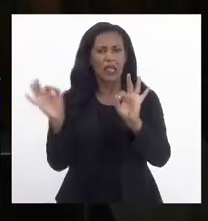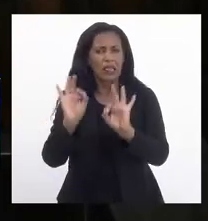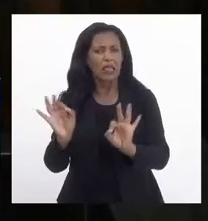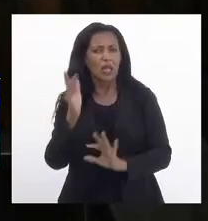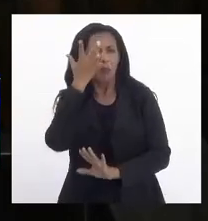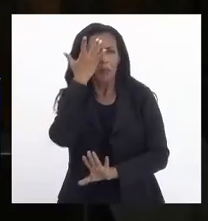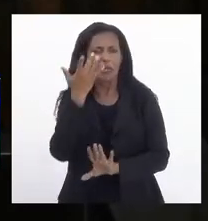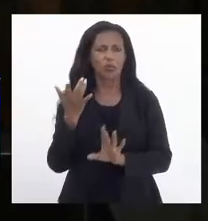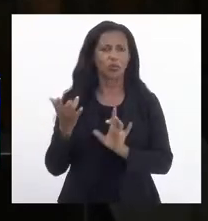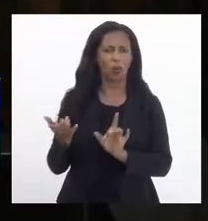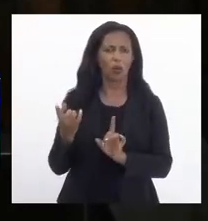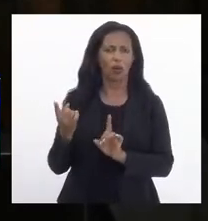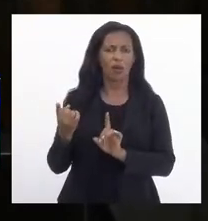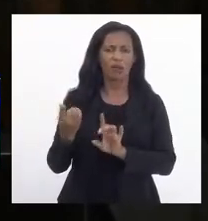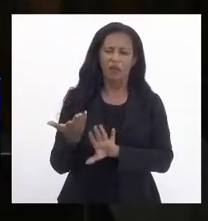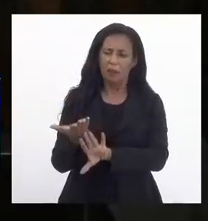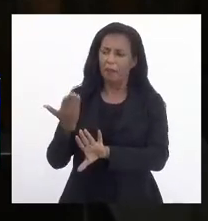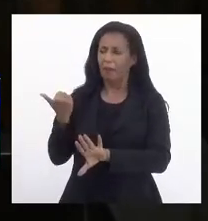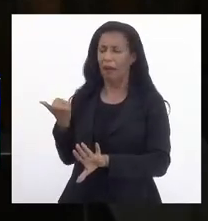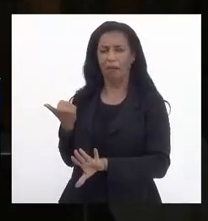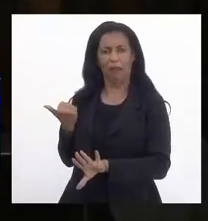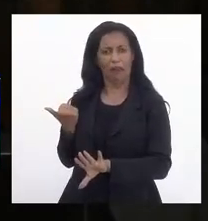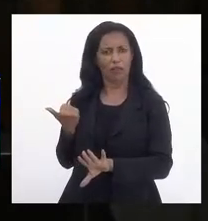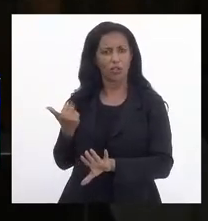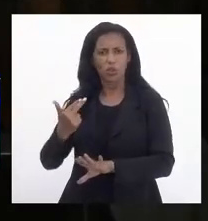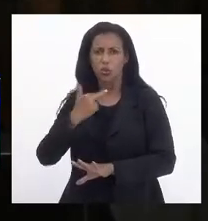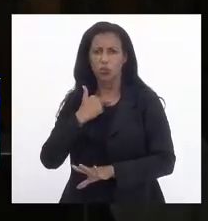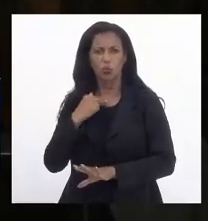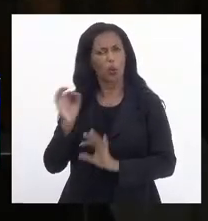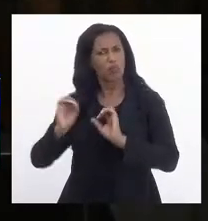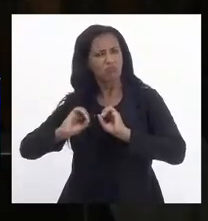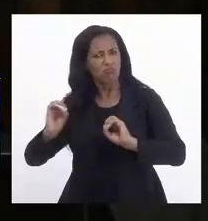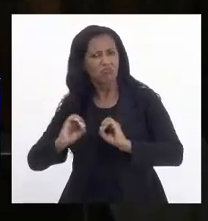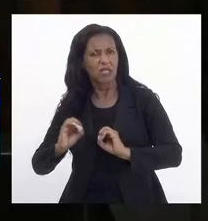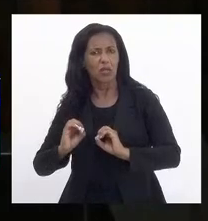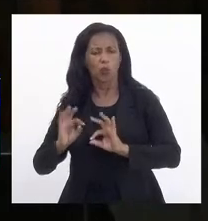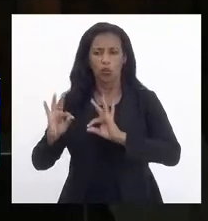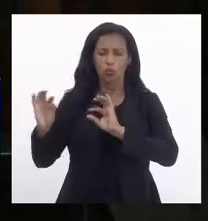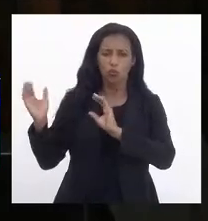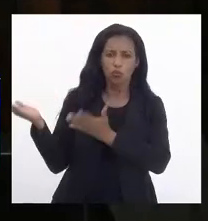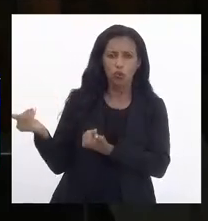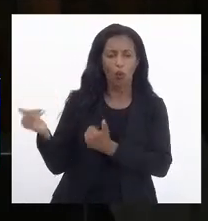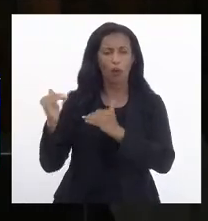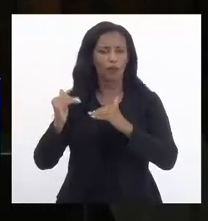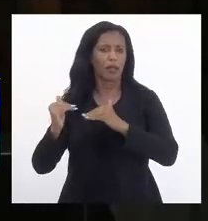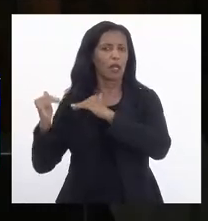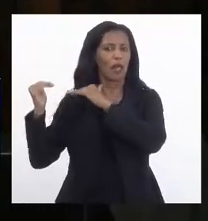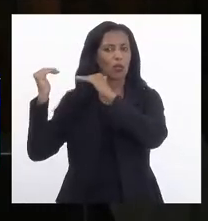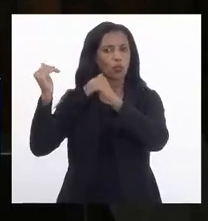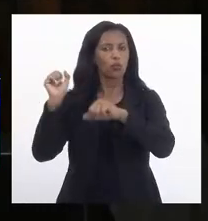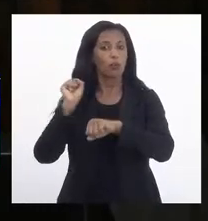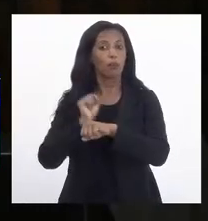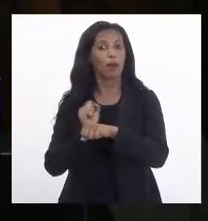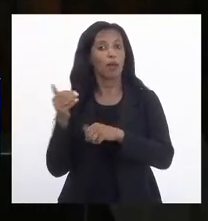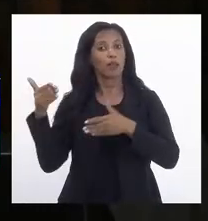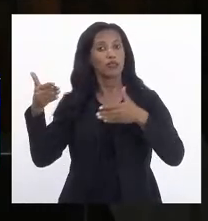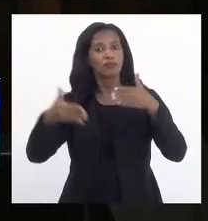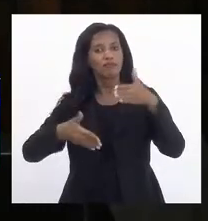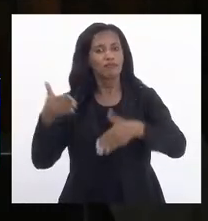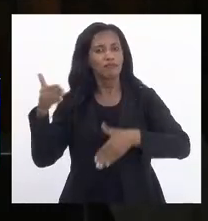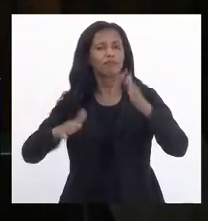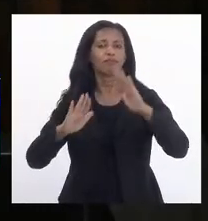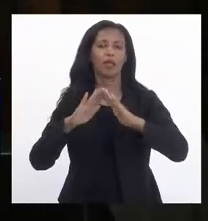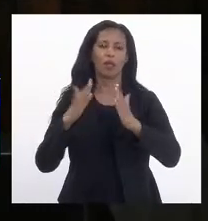fique para trás, que nenhuma criança, que nenhum adolescente, que nenhum jovem ou adulto deixe de frequentar a escola